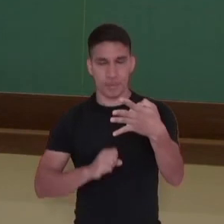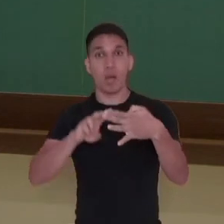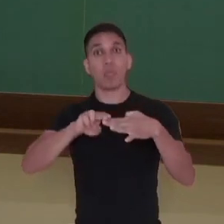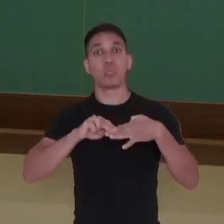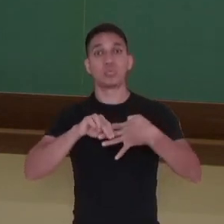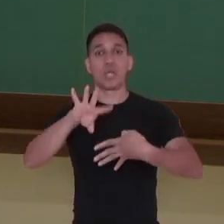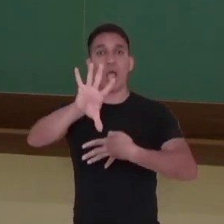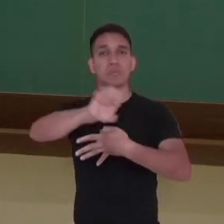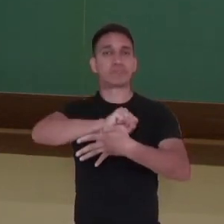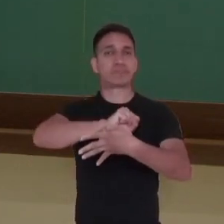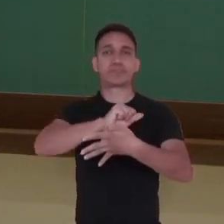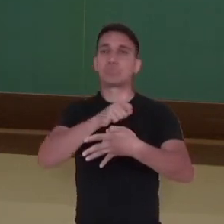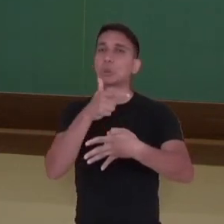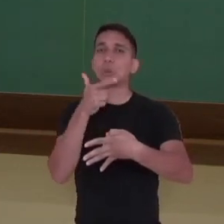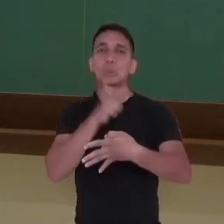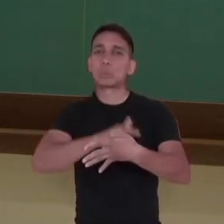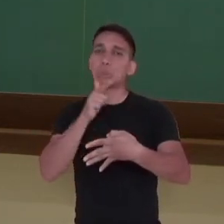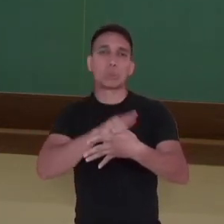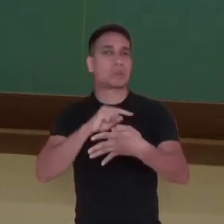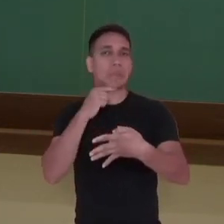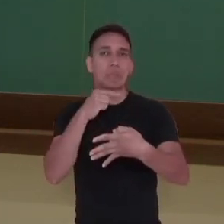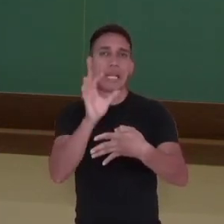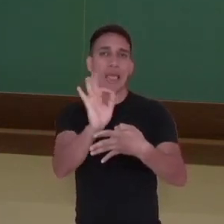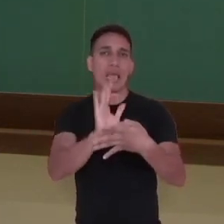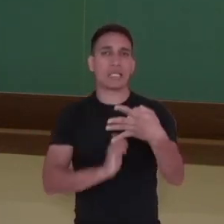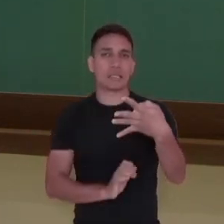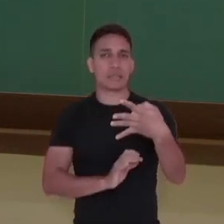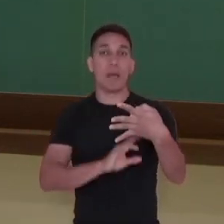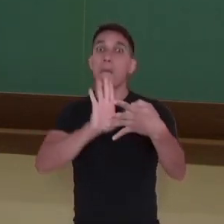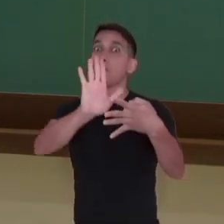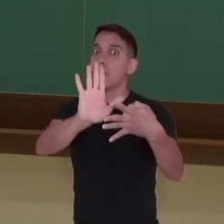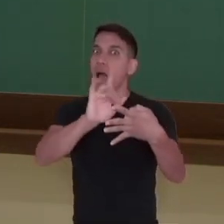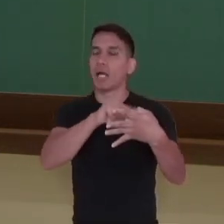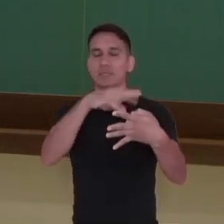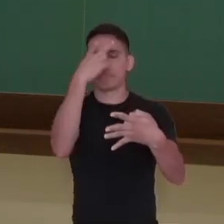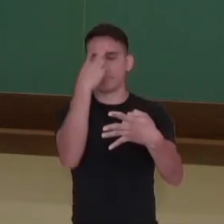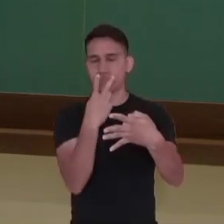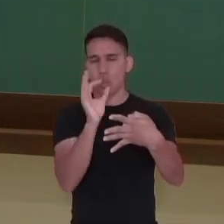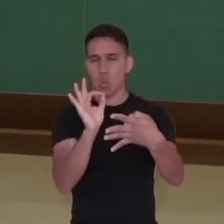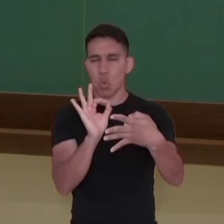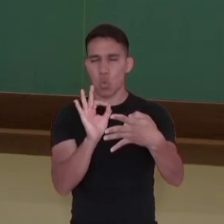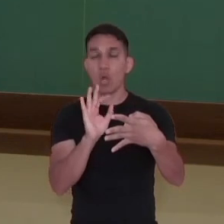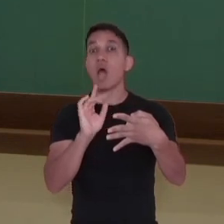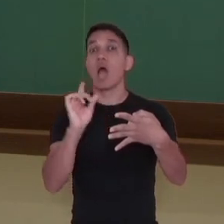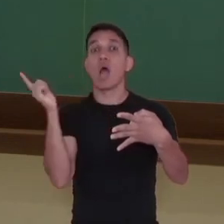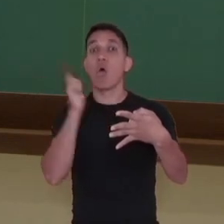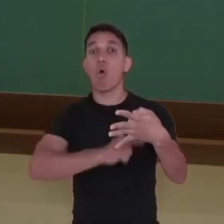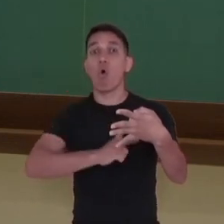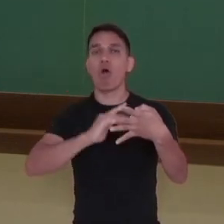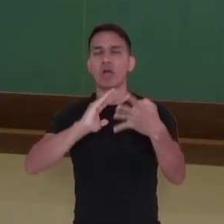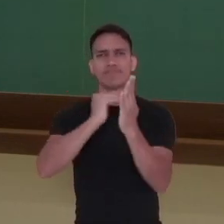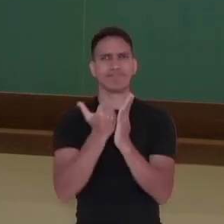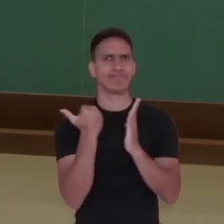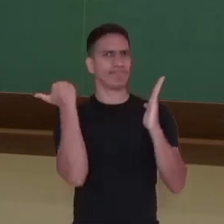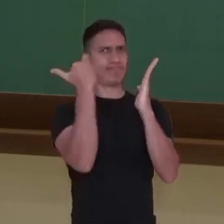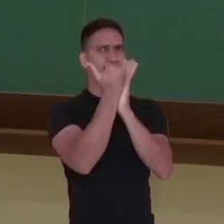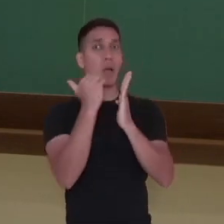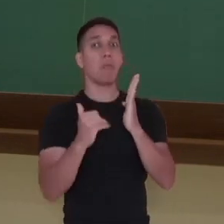visão não vai estar mais funcionando no corpo dele. Porém, ele vai desenvolver a capacidade